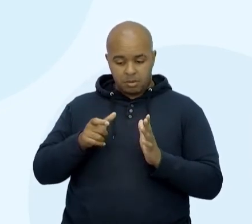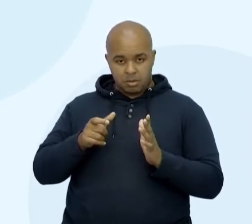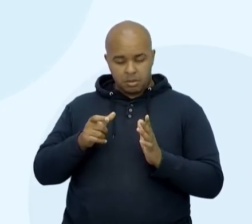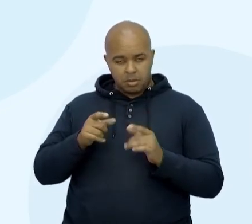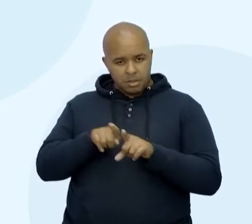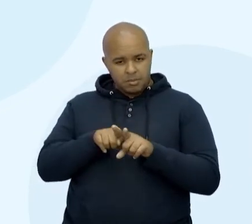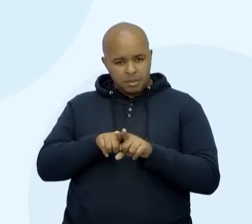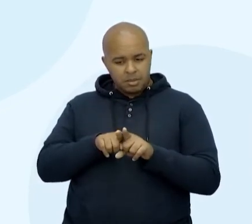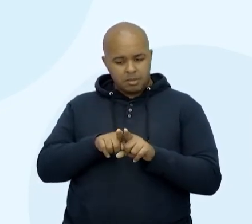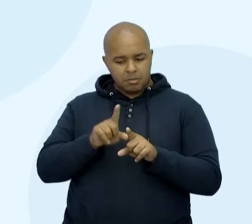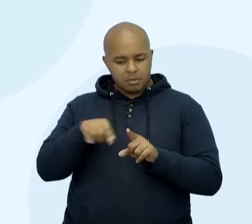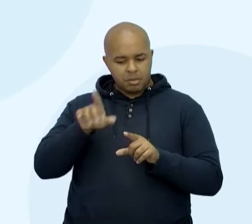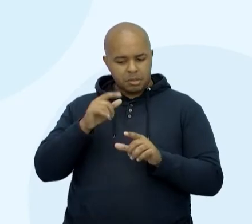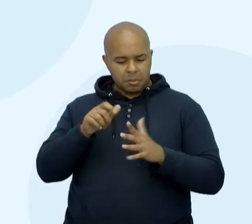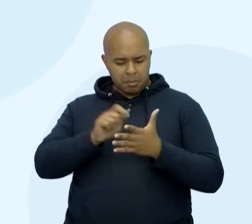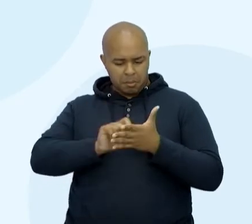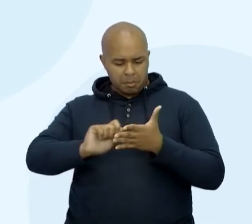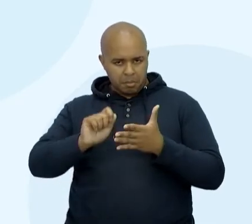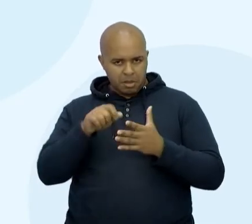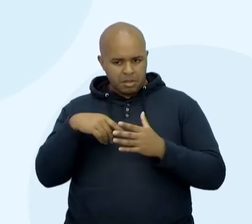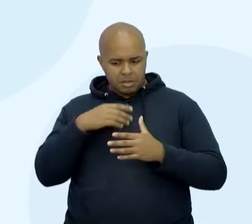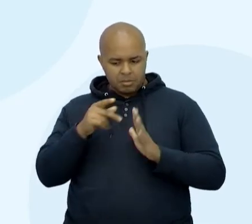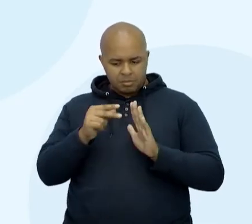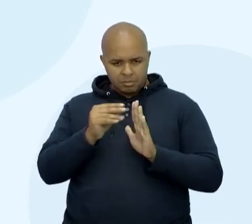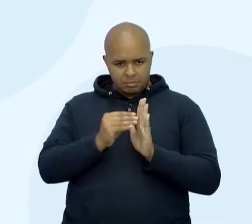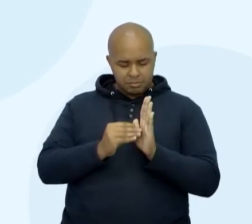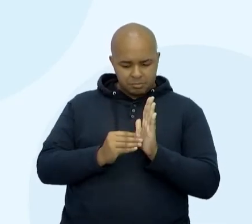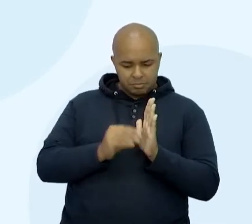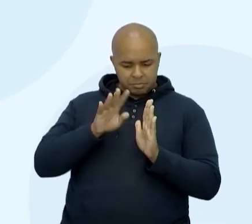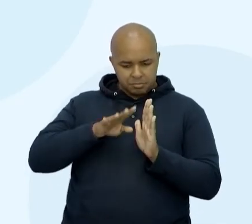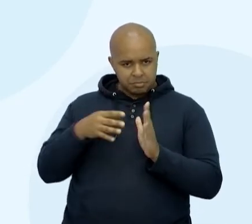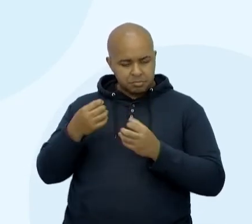poliestireno, e vocês preencham essas propriedades,